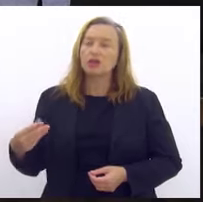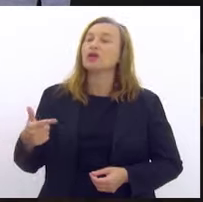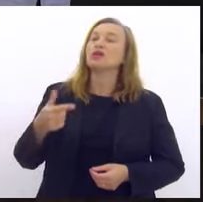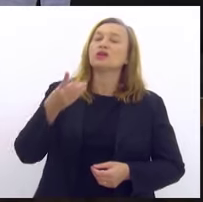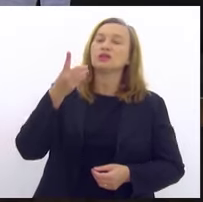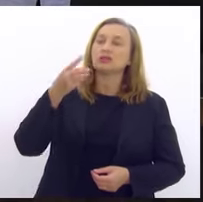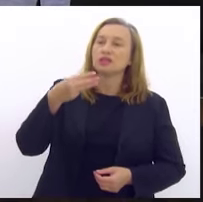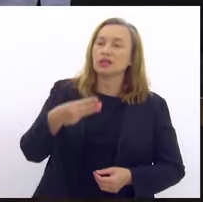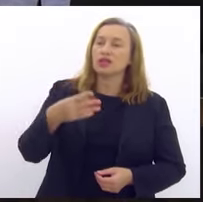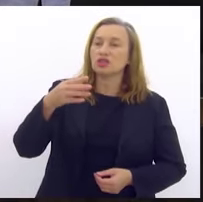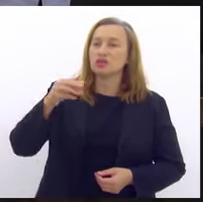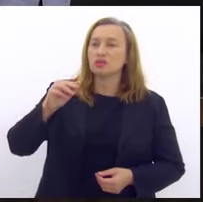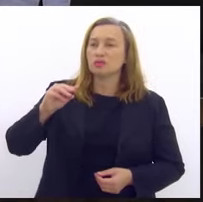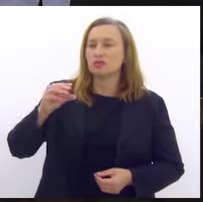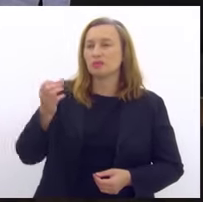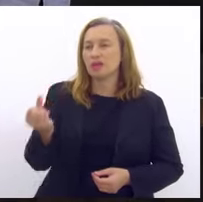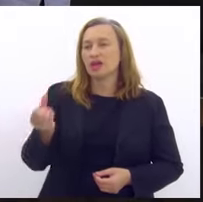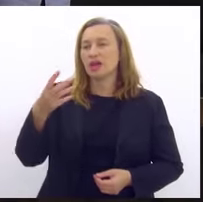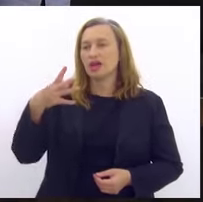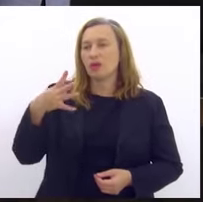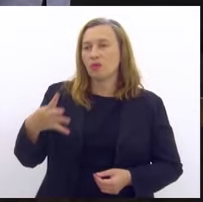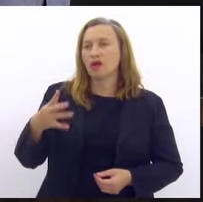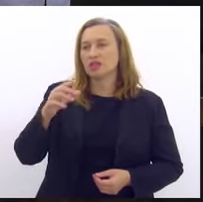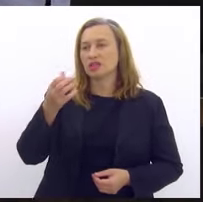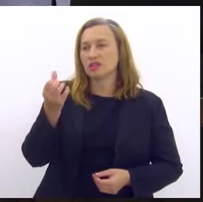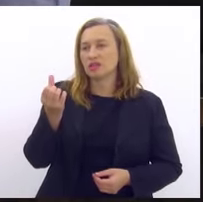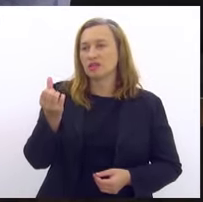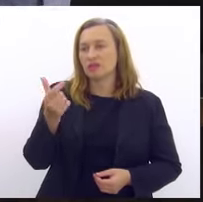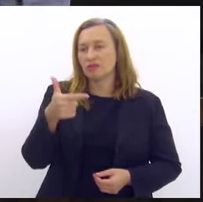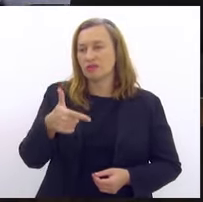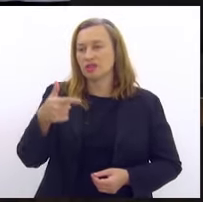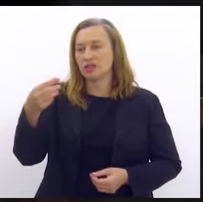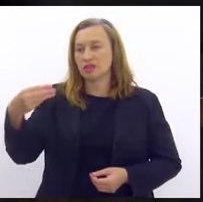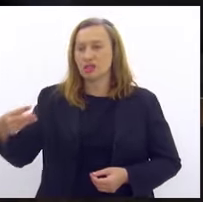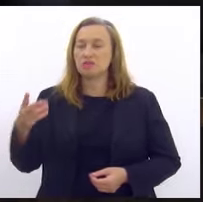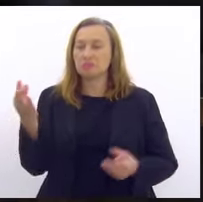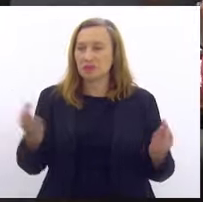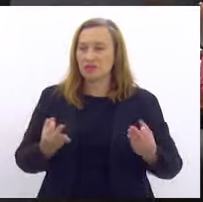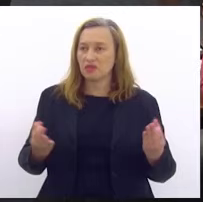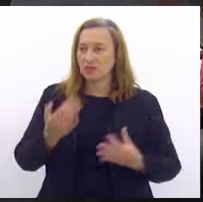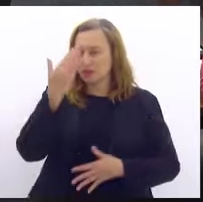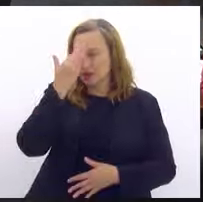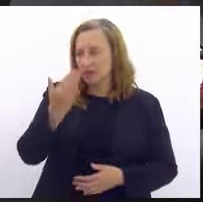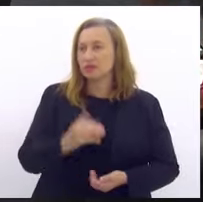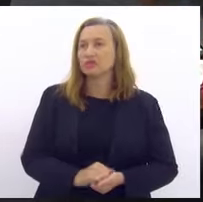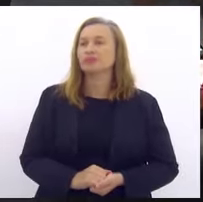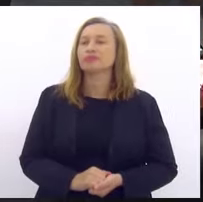de 23, 2388 de 23. Muito falei, obrigado, doutor, perfeito. Nada. Perfeito.